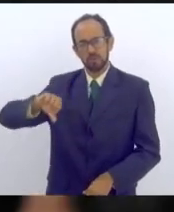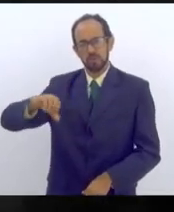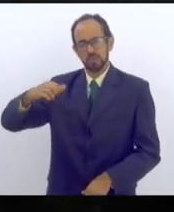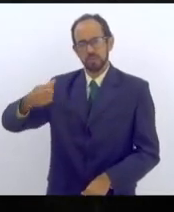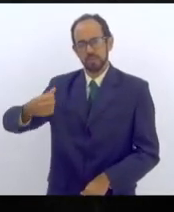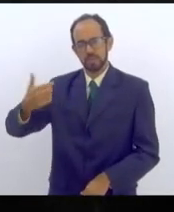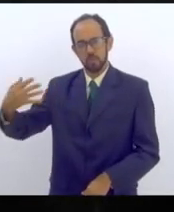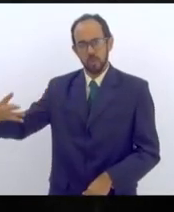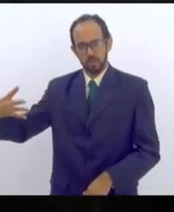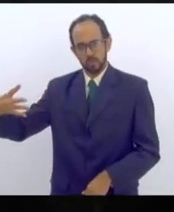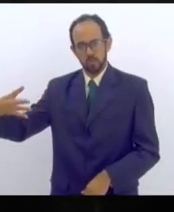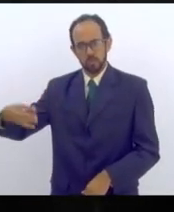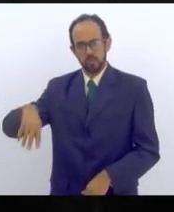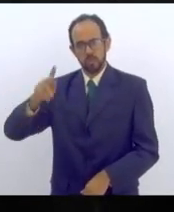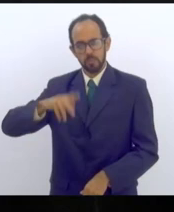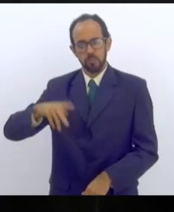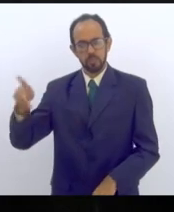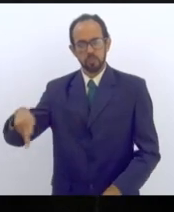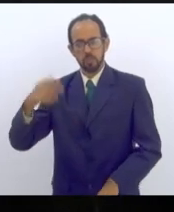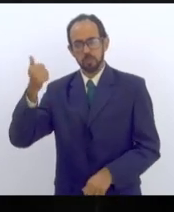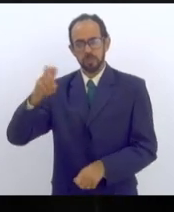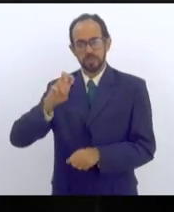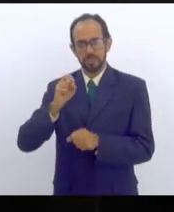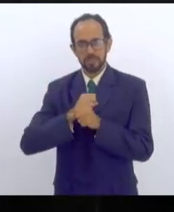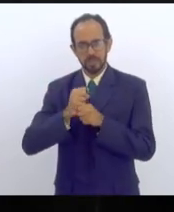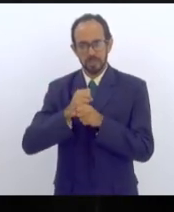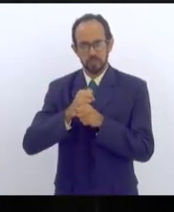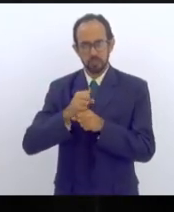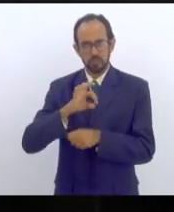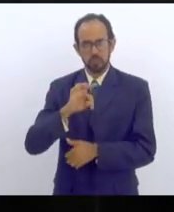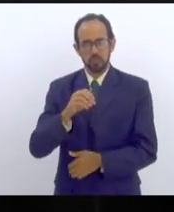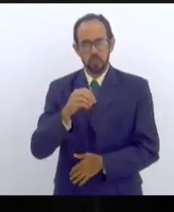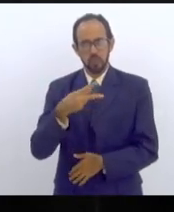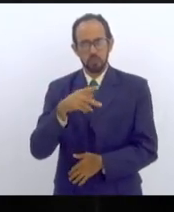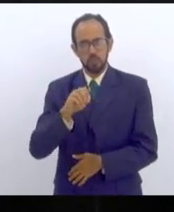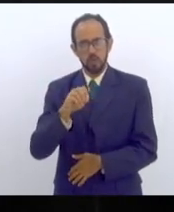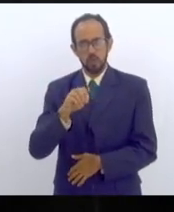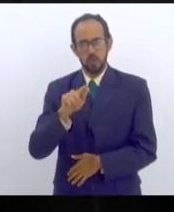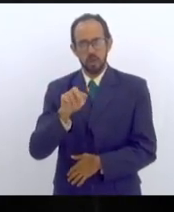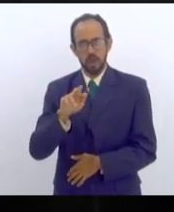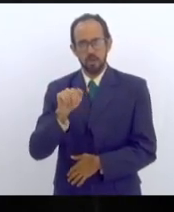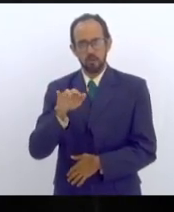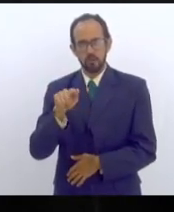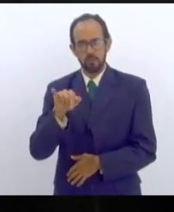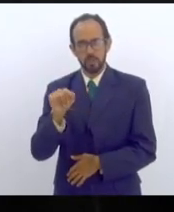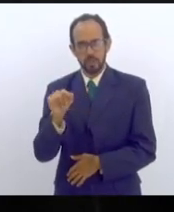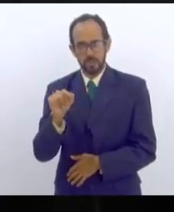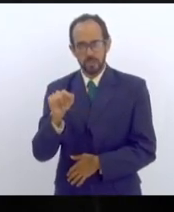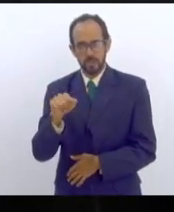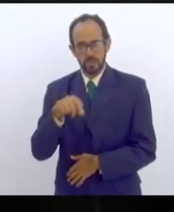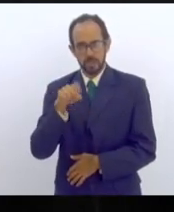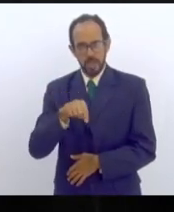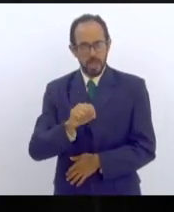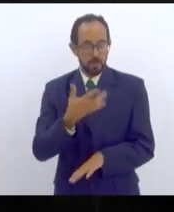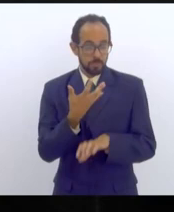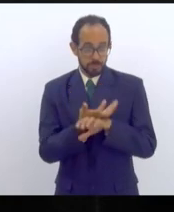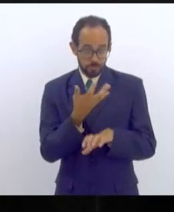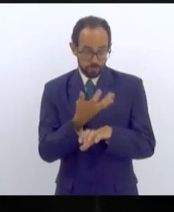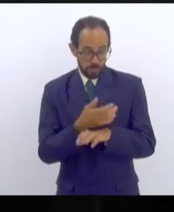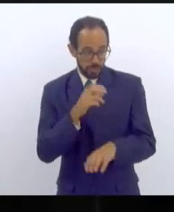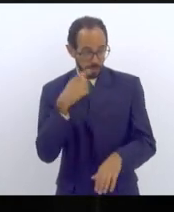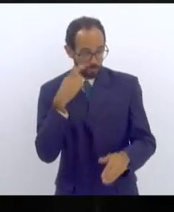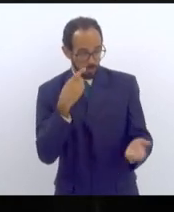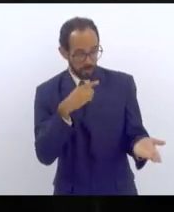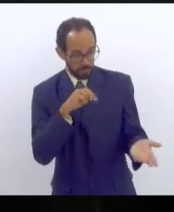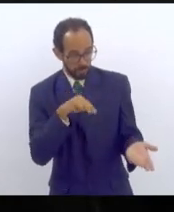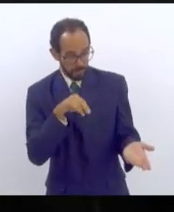fui professor durante 15 anos de topografia, que é uma disciplina, deputada Marina, que